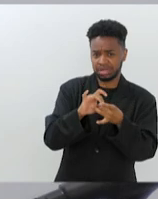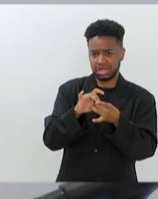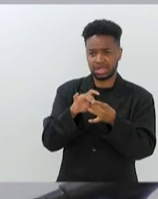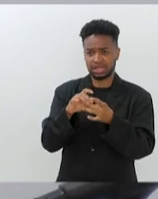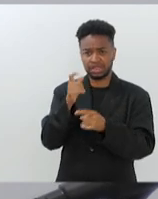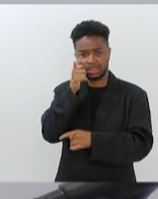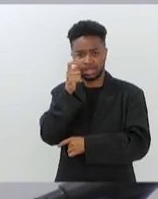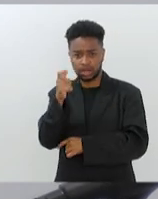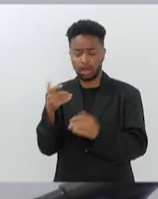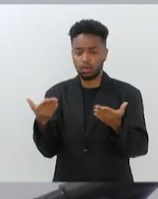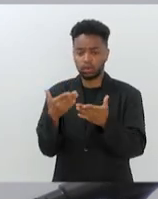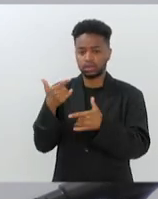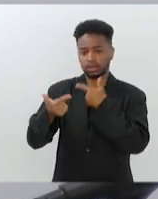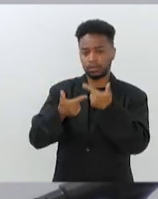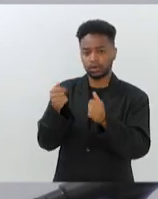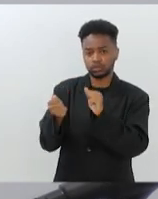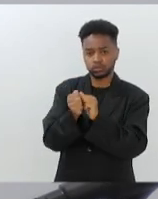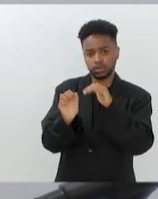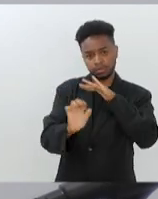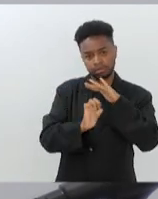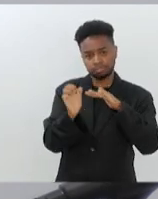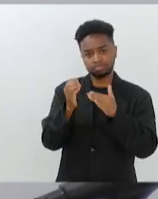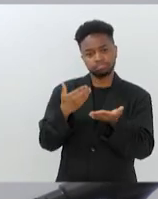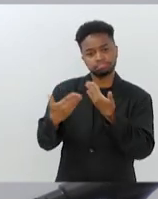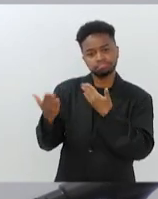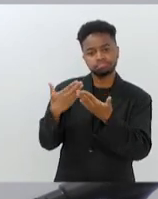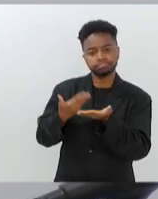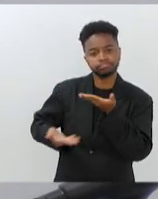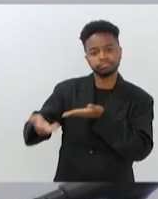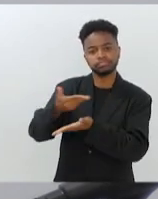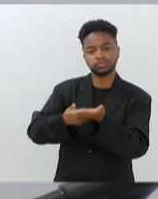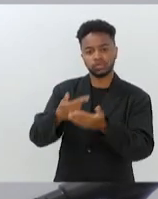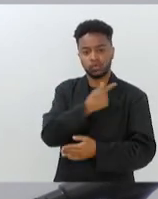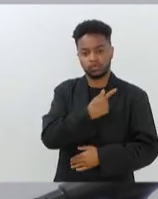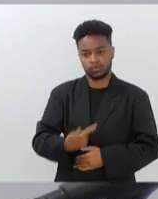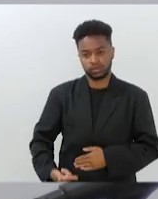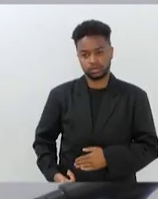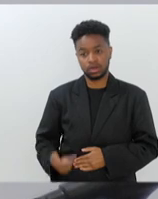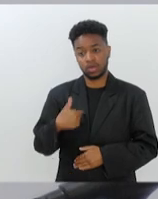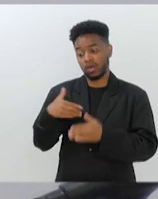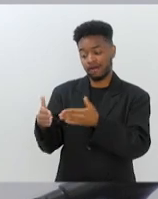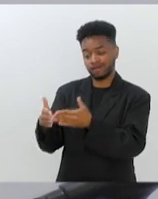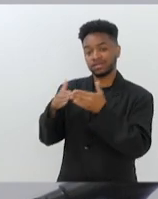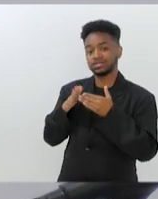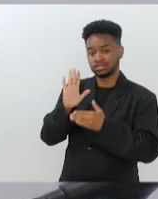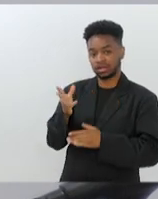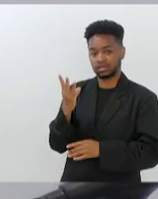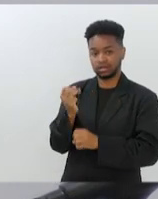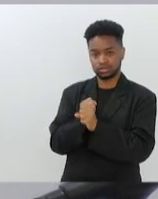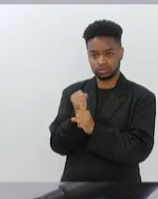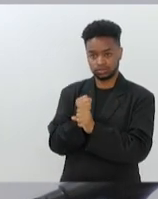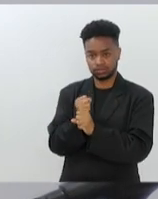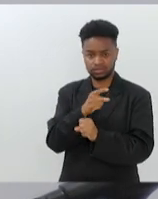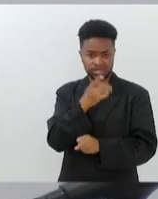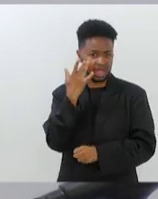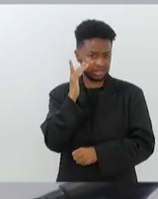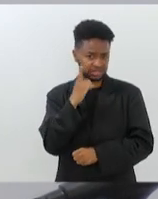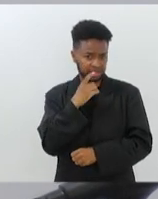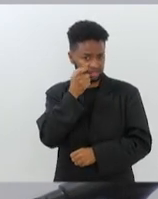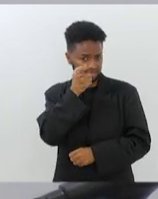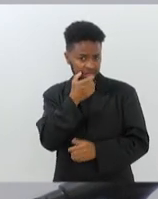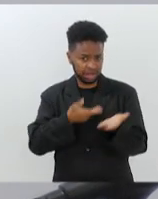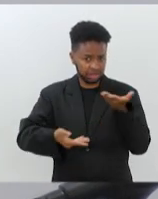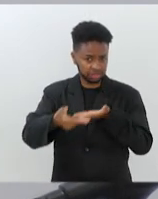com a nacional e articular dialogar constantemente com o governo do estado eu tô afastada do governo já há três anos sim a senhora acha que tem conflito de